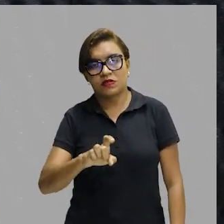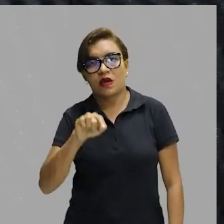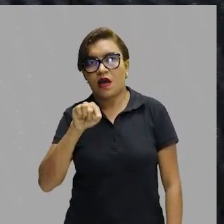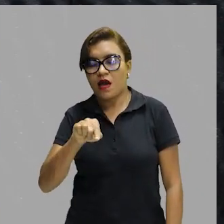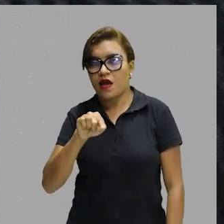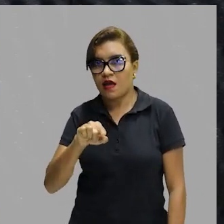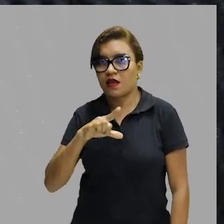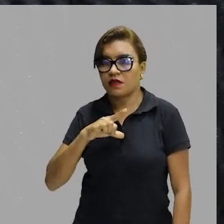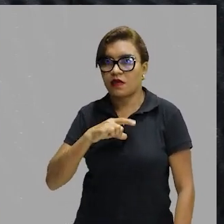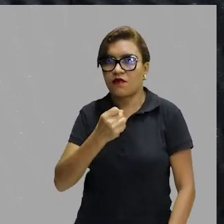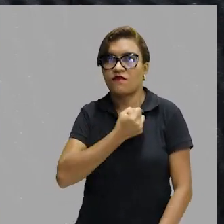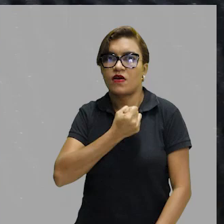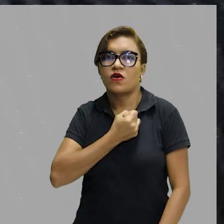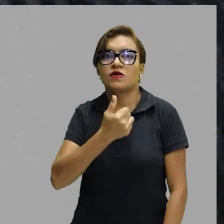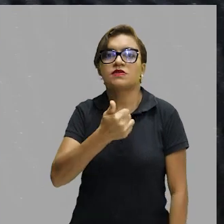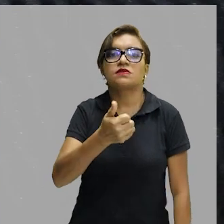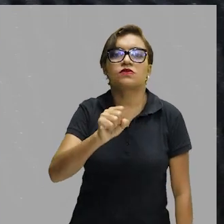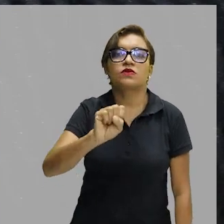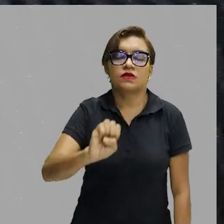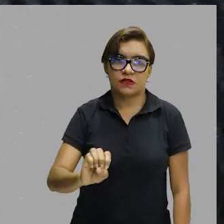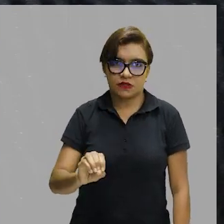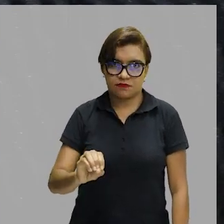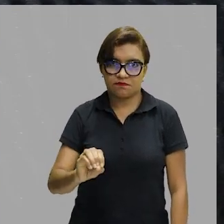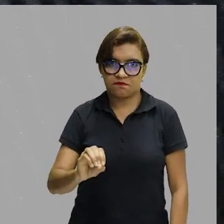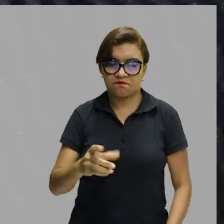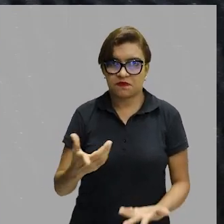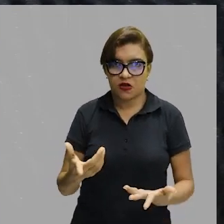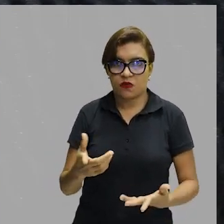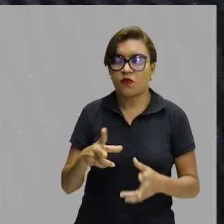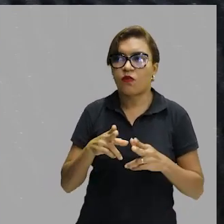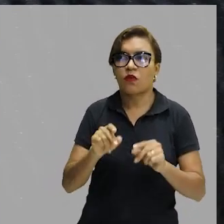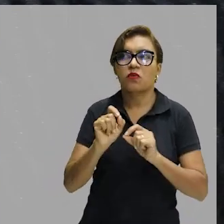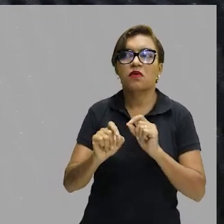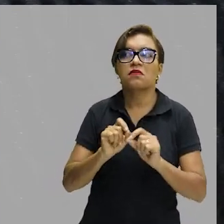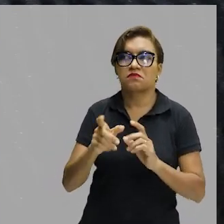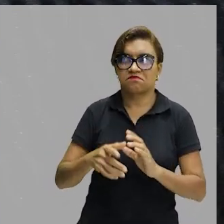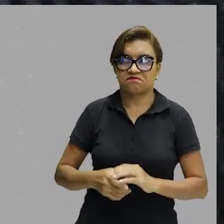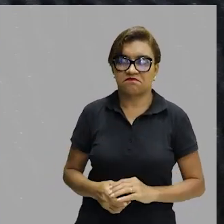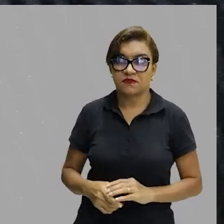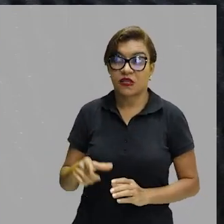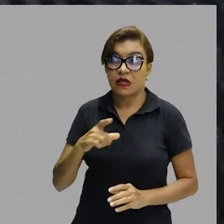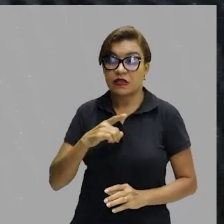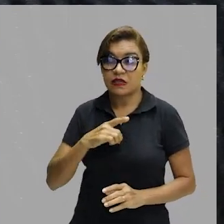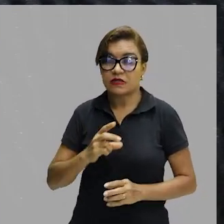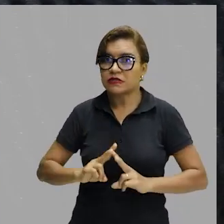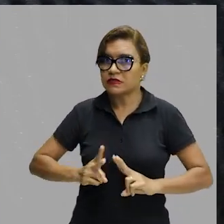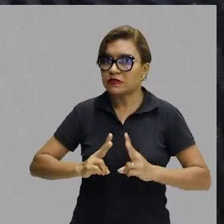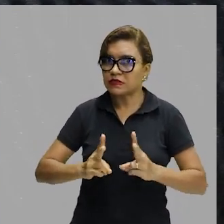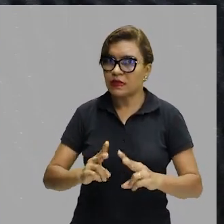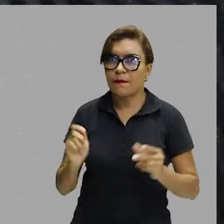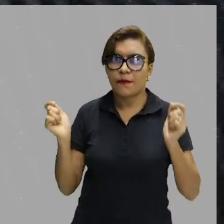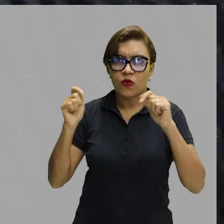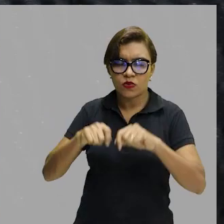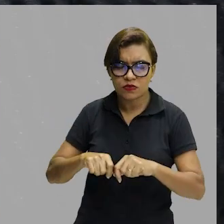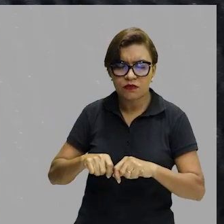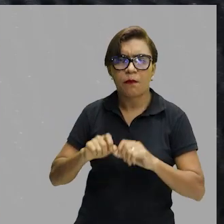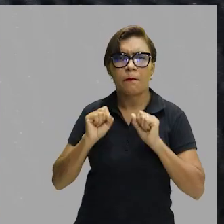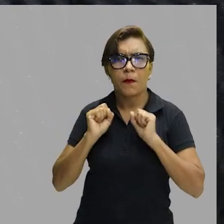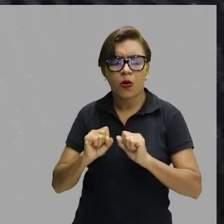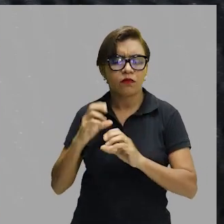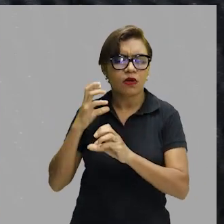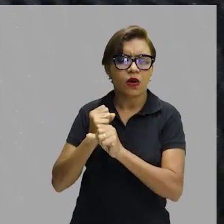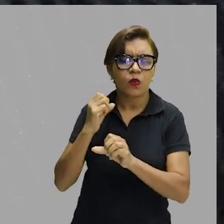vale 180, certo? Então, ficou assim, ó. Sempre que possível, o que nós podemos